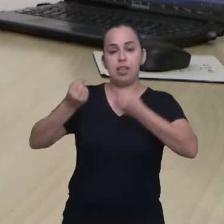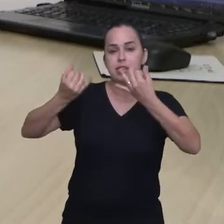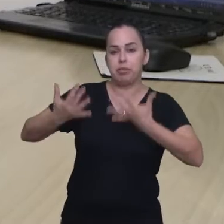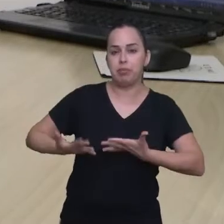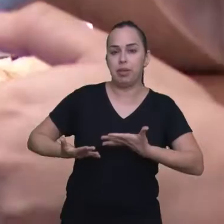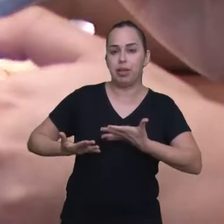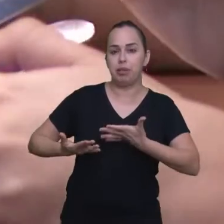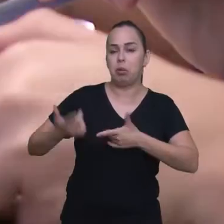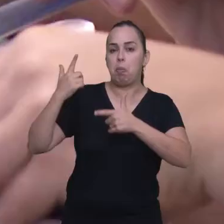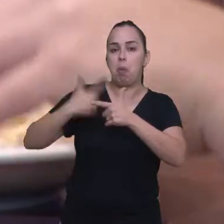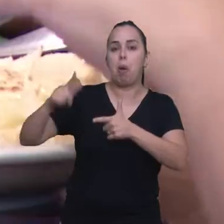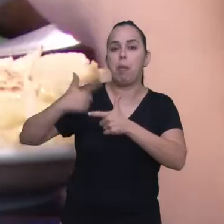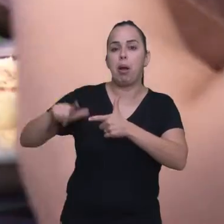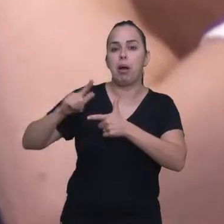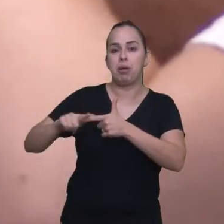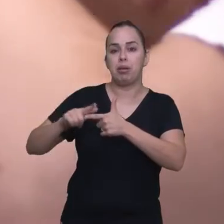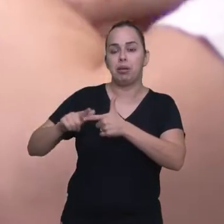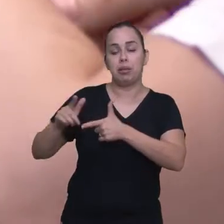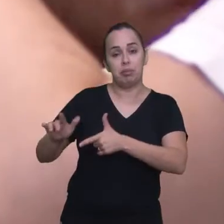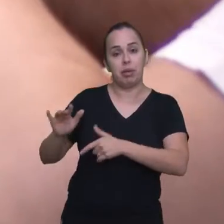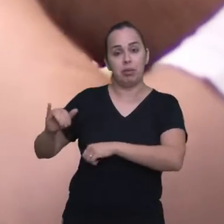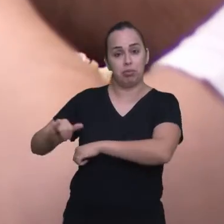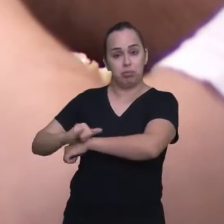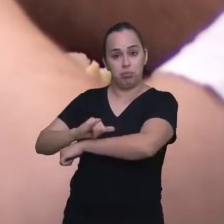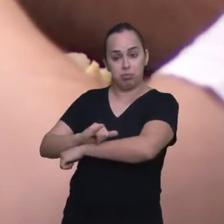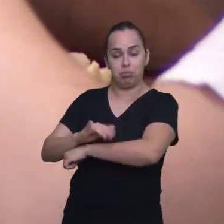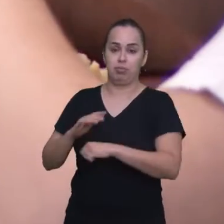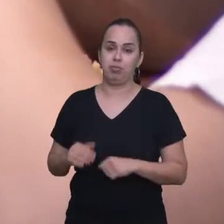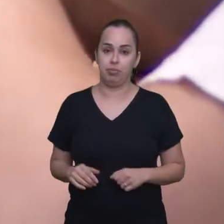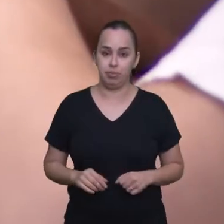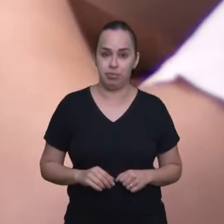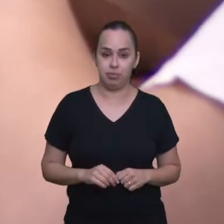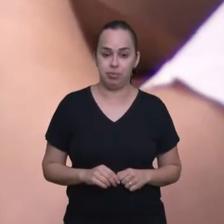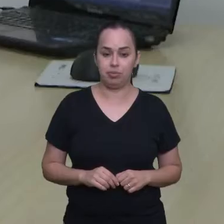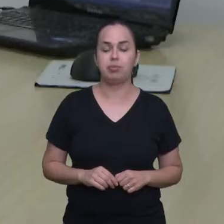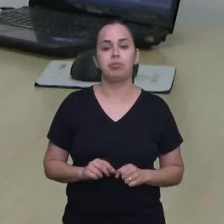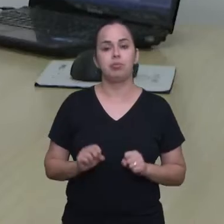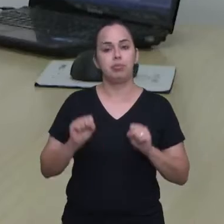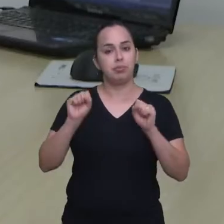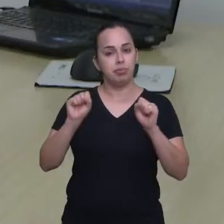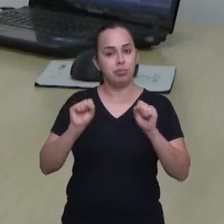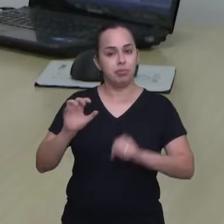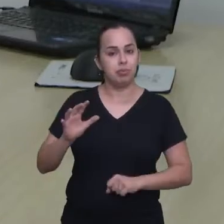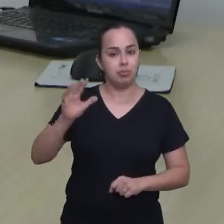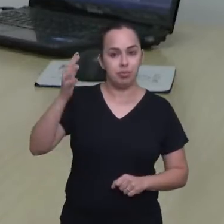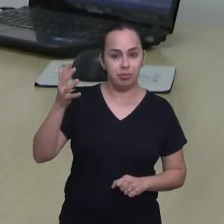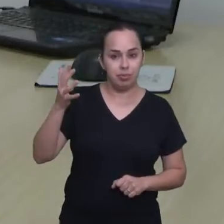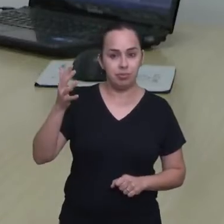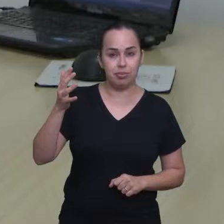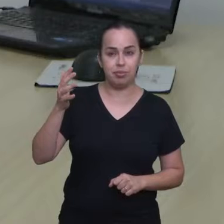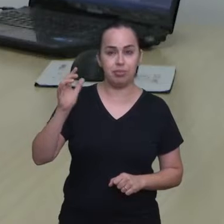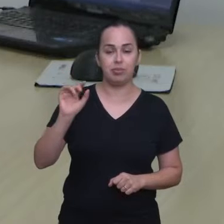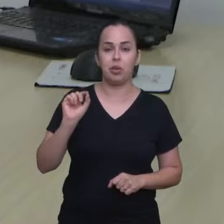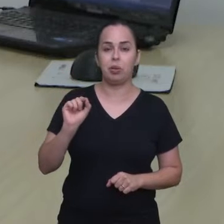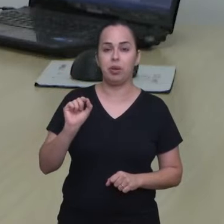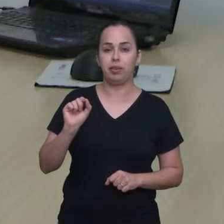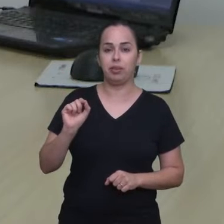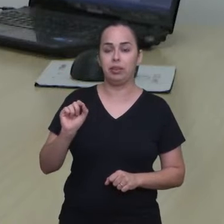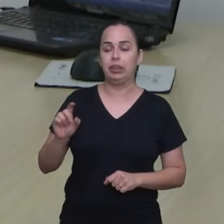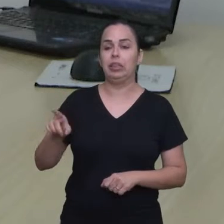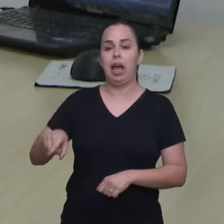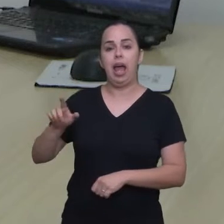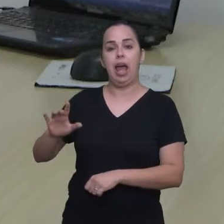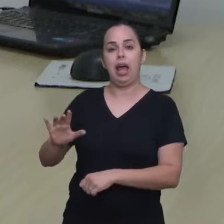alguns problemas que podem ser causados pela obesidade logo na primeira infância. Pode acontecer o desenvolvimento